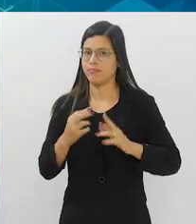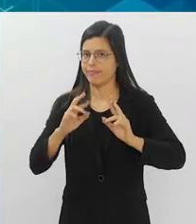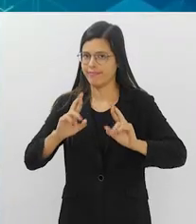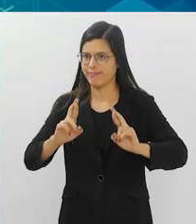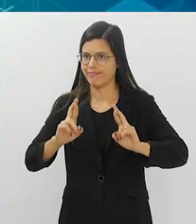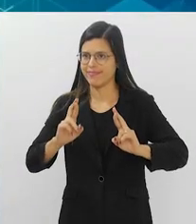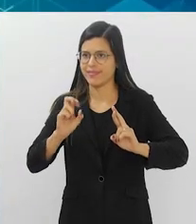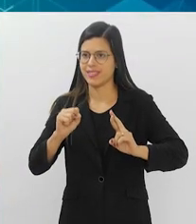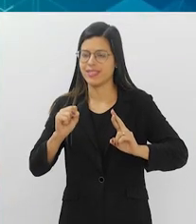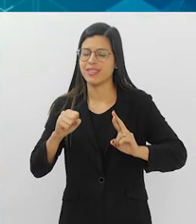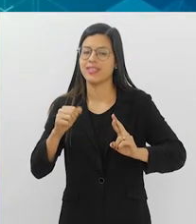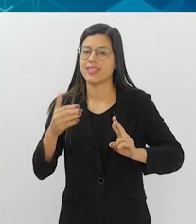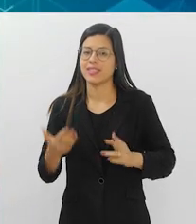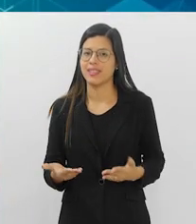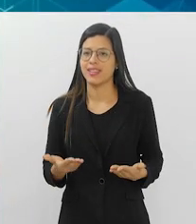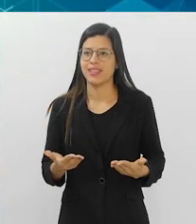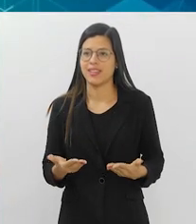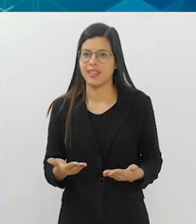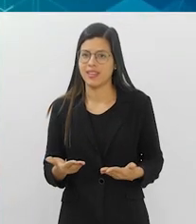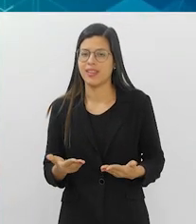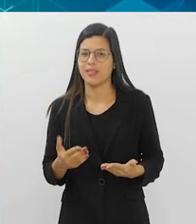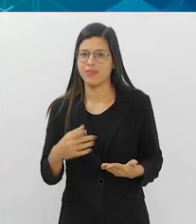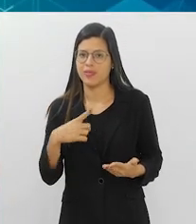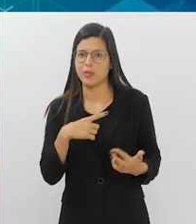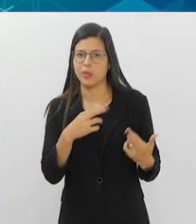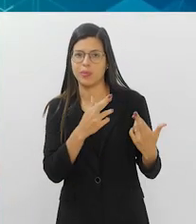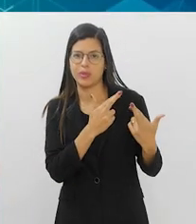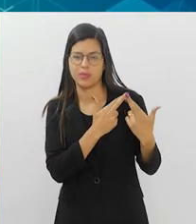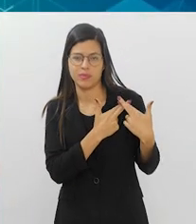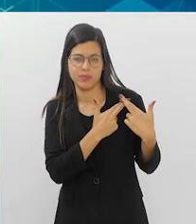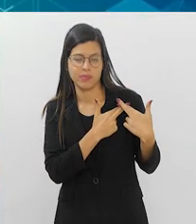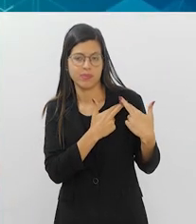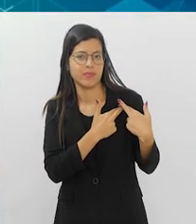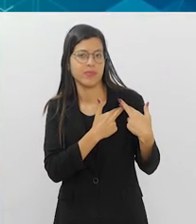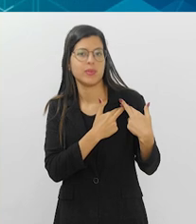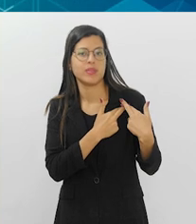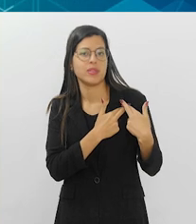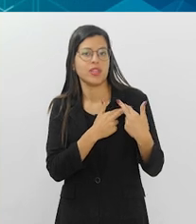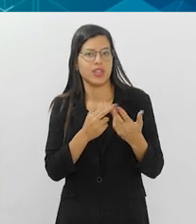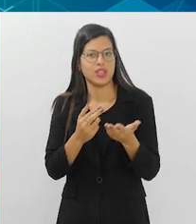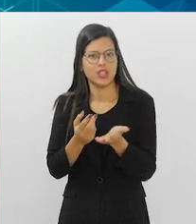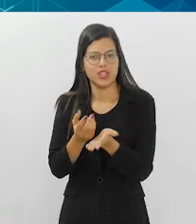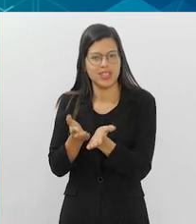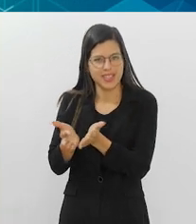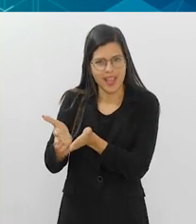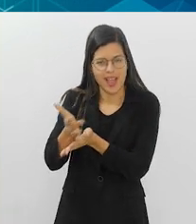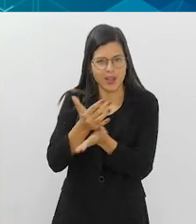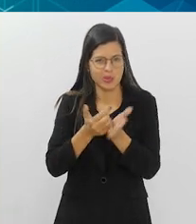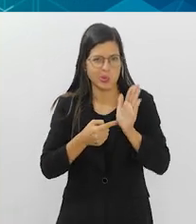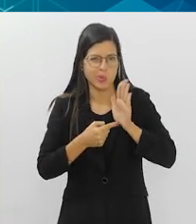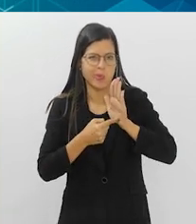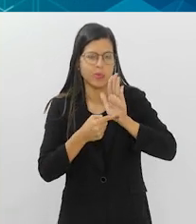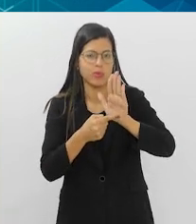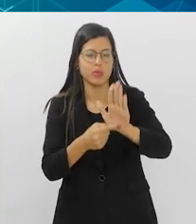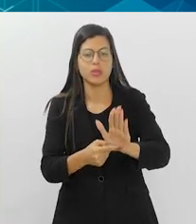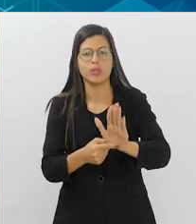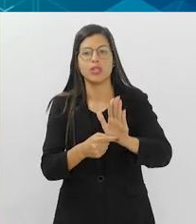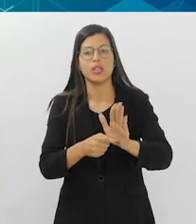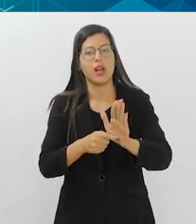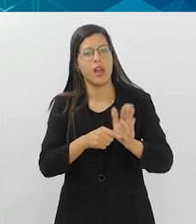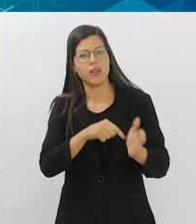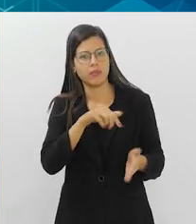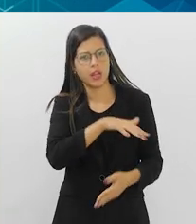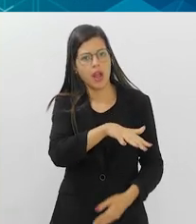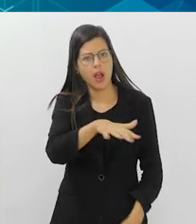na 4-Day Week Brasil tem a responsabilidade de produzir dados para que mostrem que os segmentos diferentes